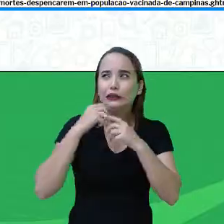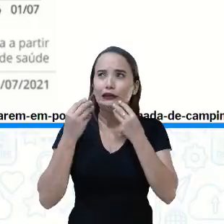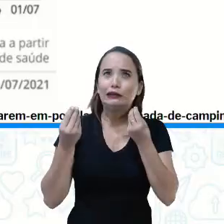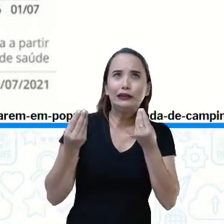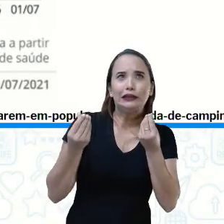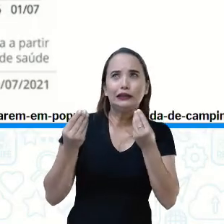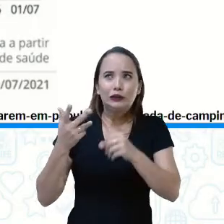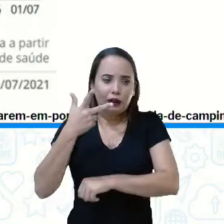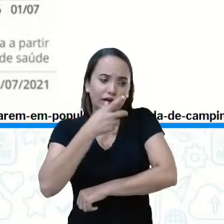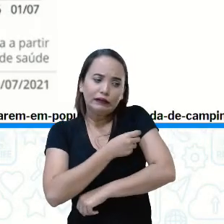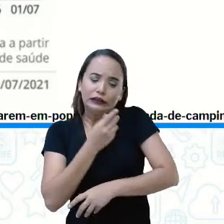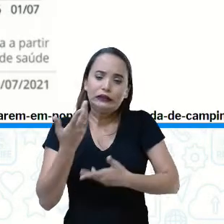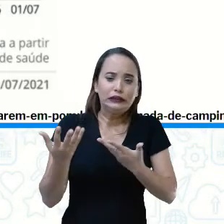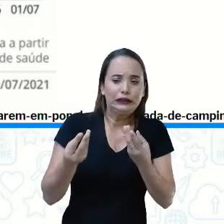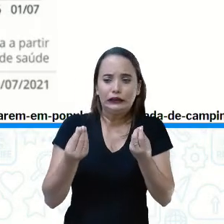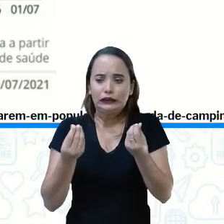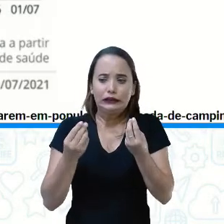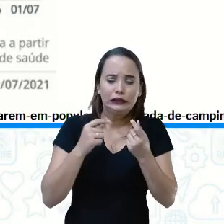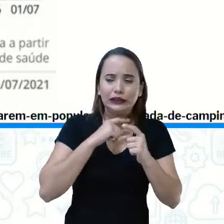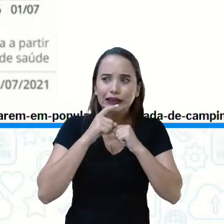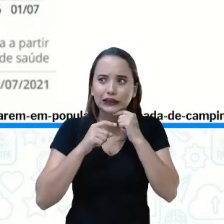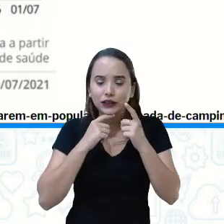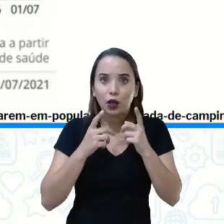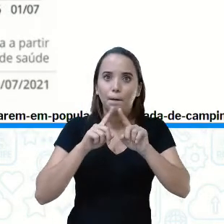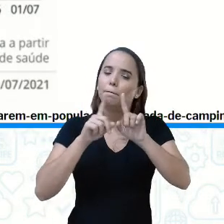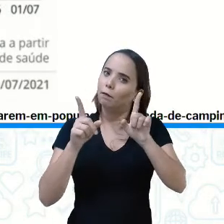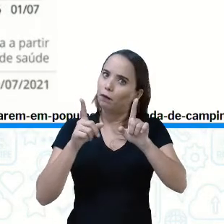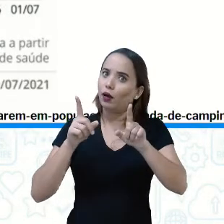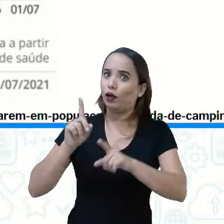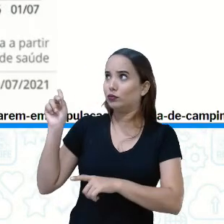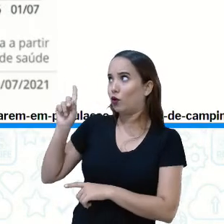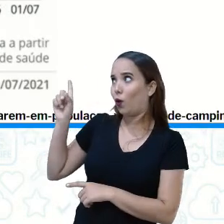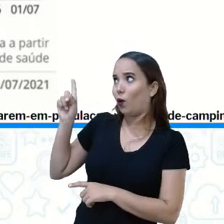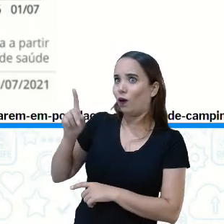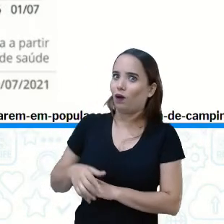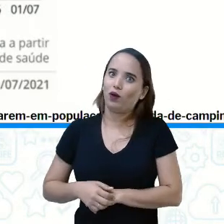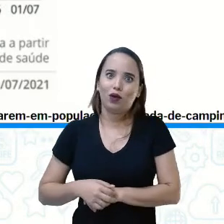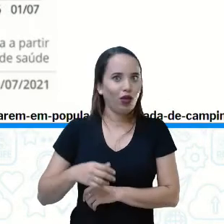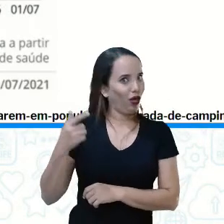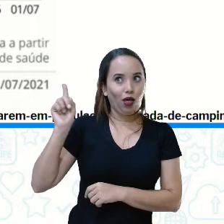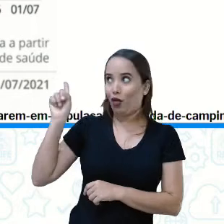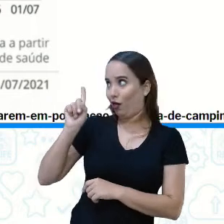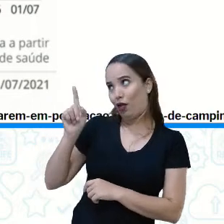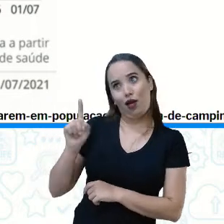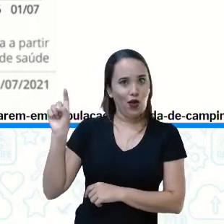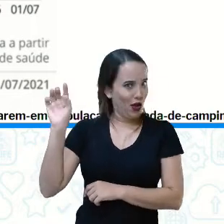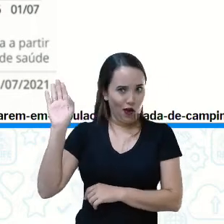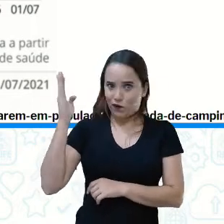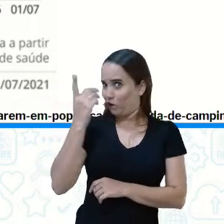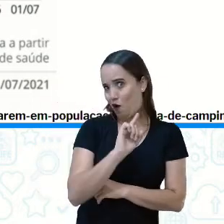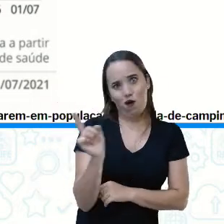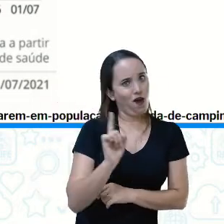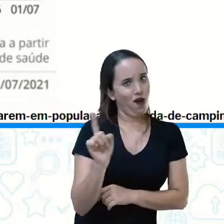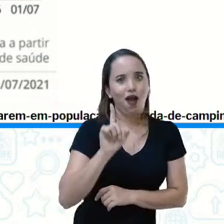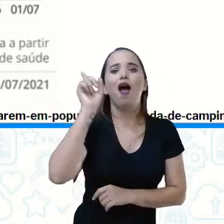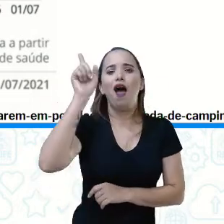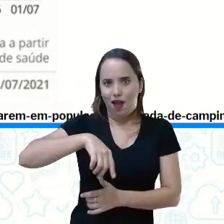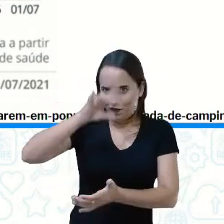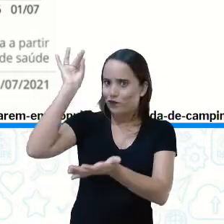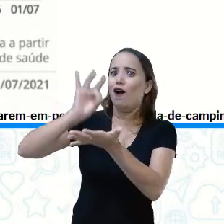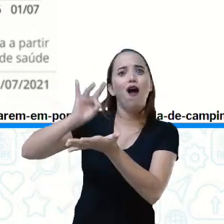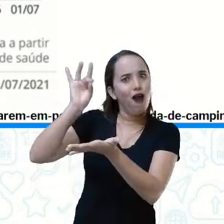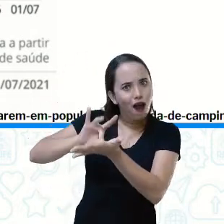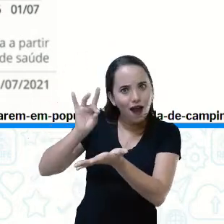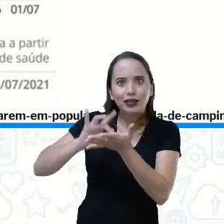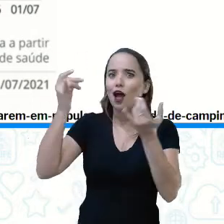mentem. A gente vê o gráfico aqui, e aí esse gráfico, ele traz os dados para a gente já de uma forma diferente. Olha aí, ó,